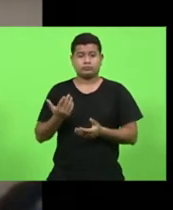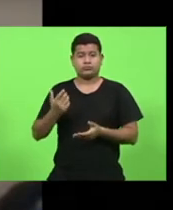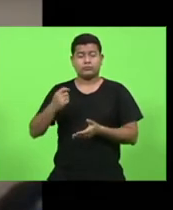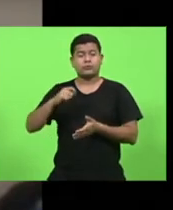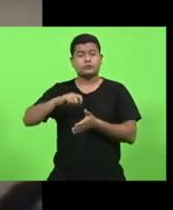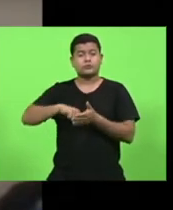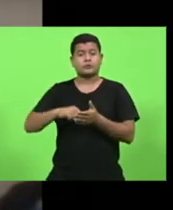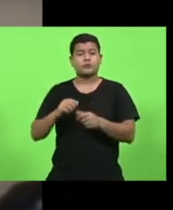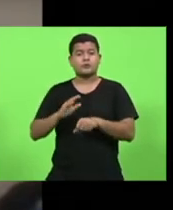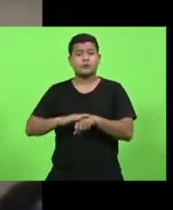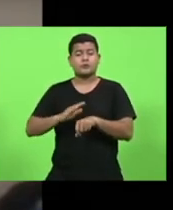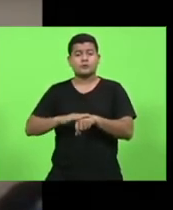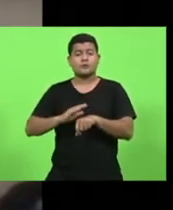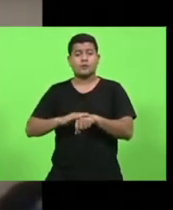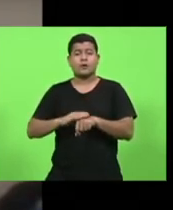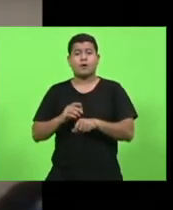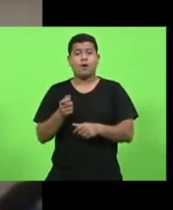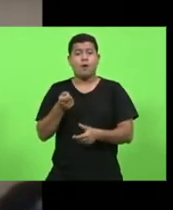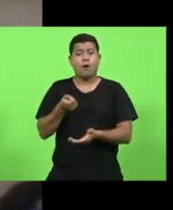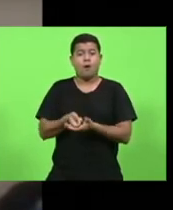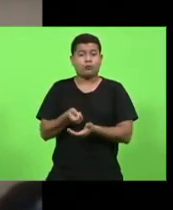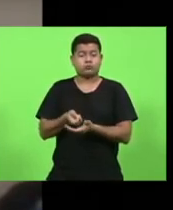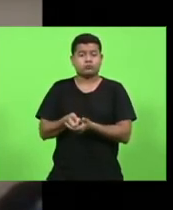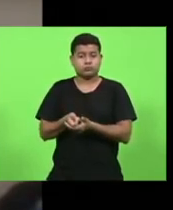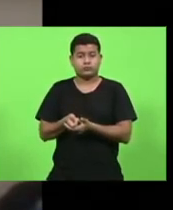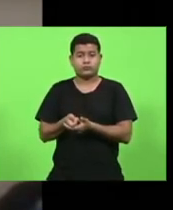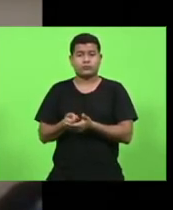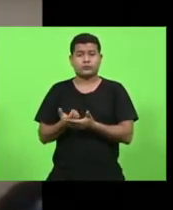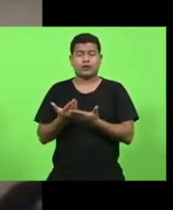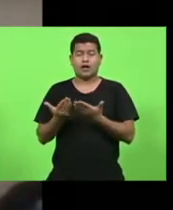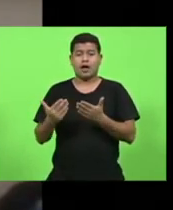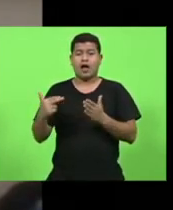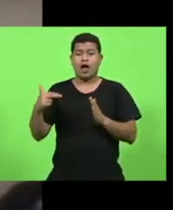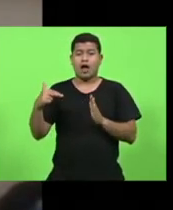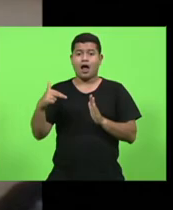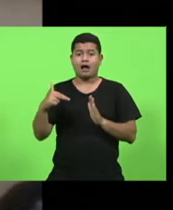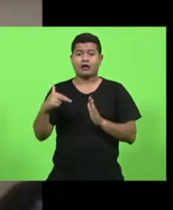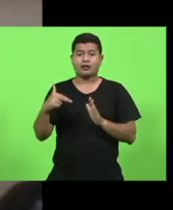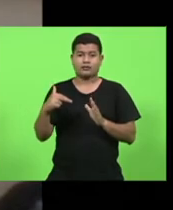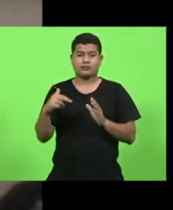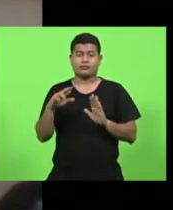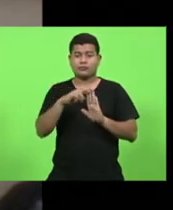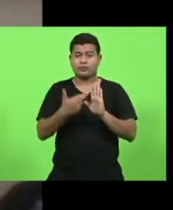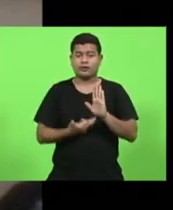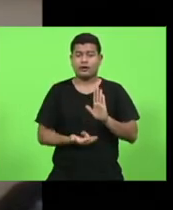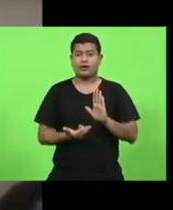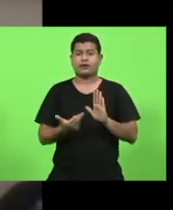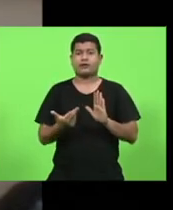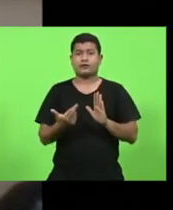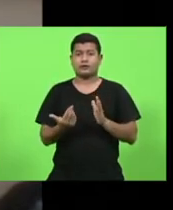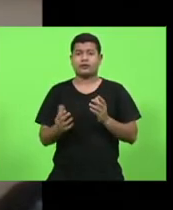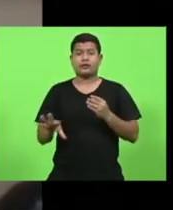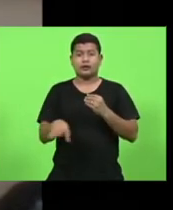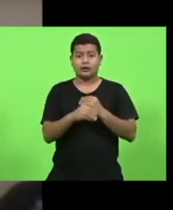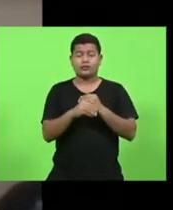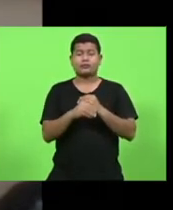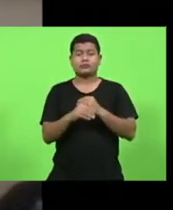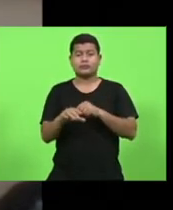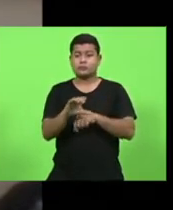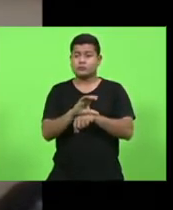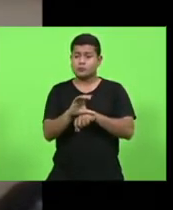ordenamento jurídico com força normativa de Constituição, de emenda constitucional,